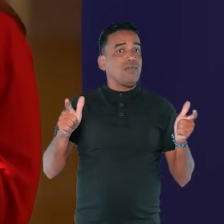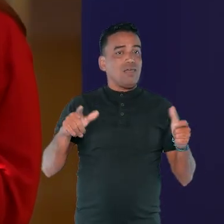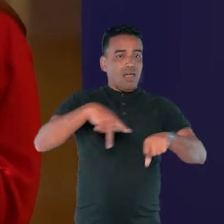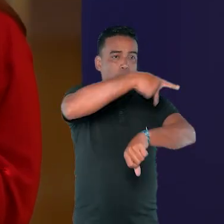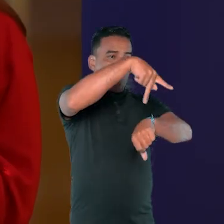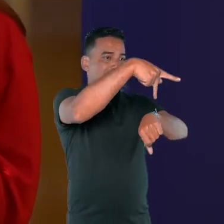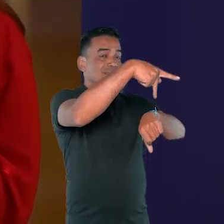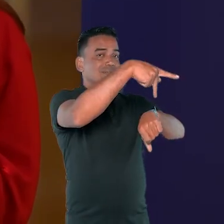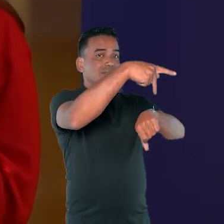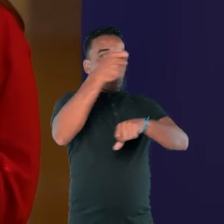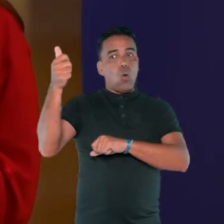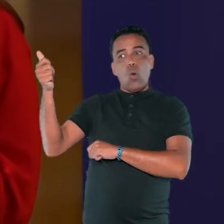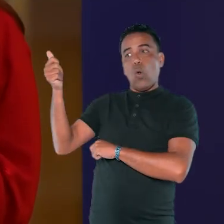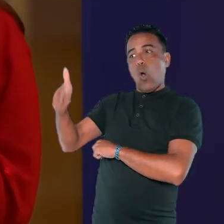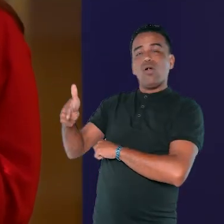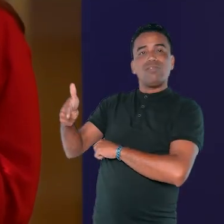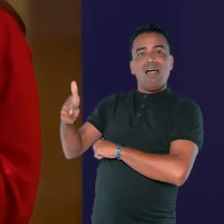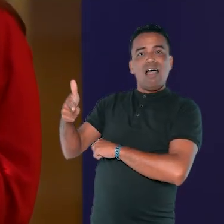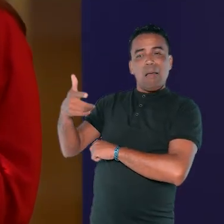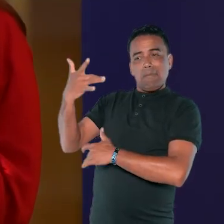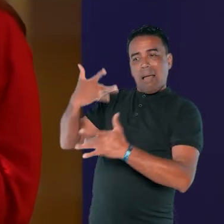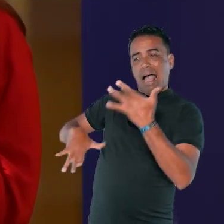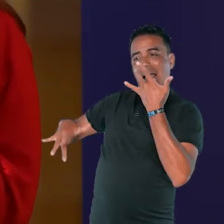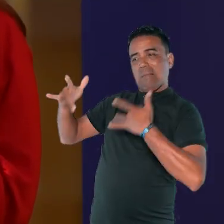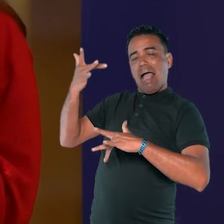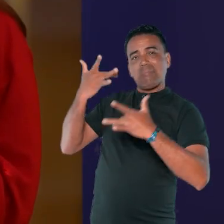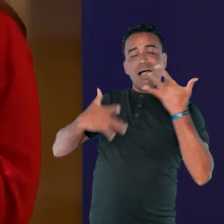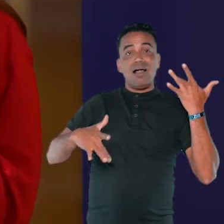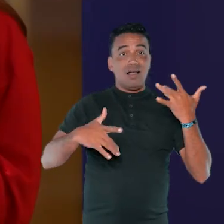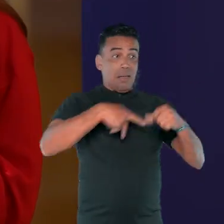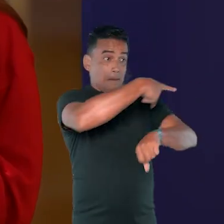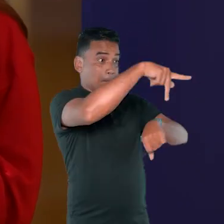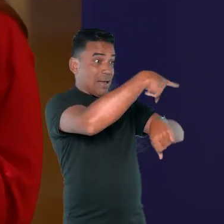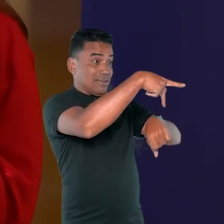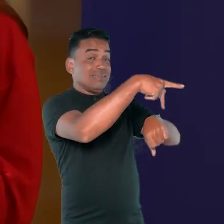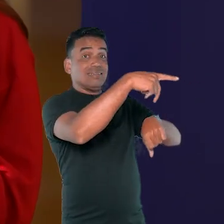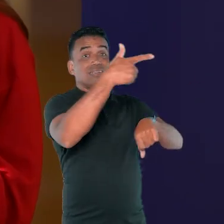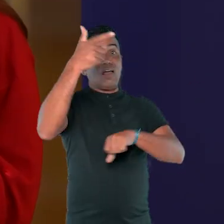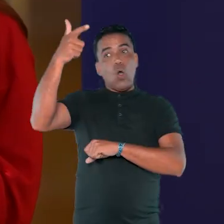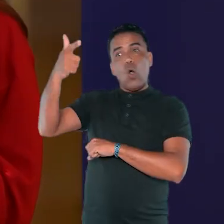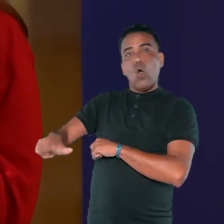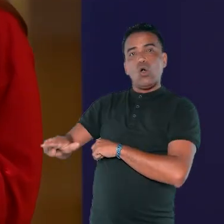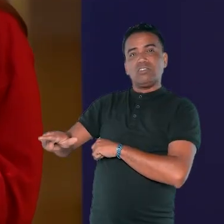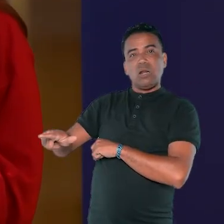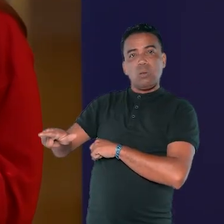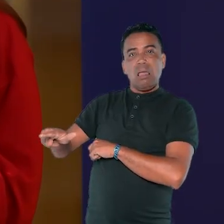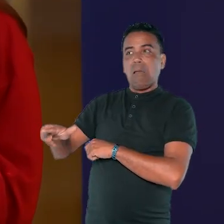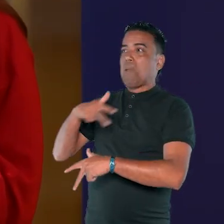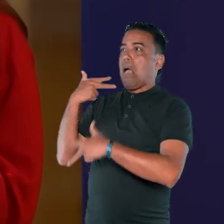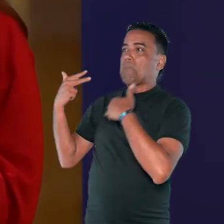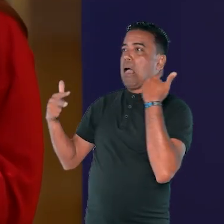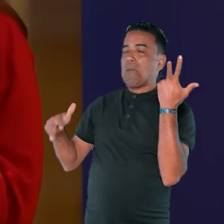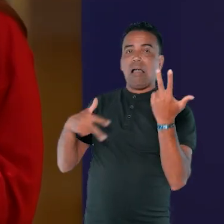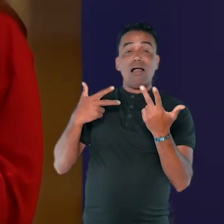uma cicatriz. Uma coisa é um país, outra a abatida cerviz. Uma